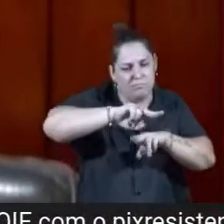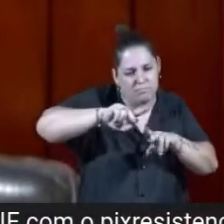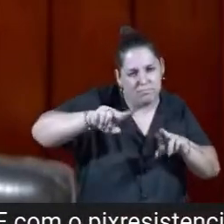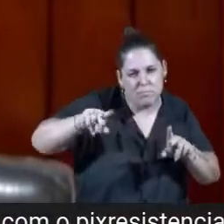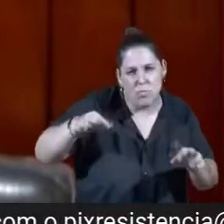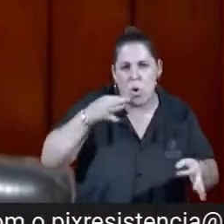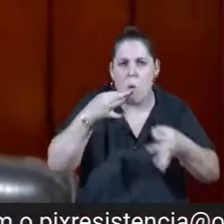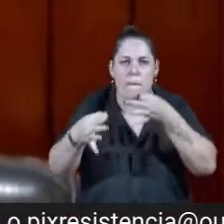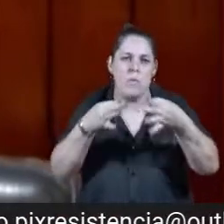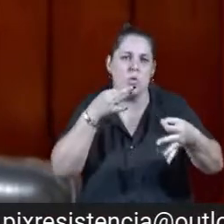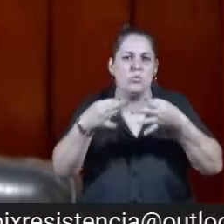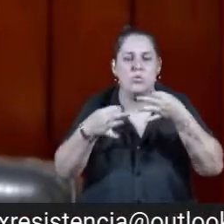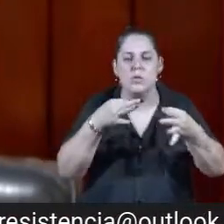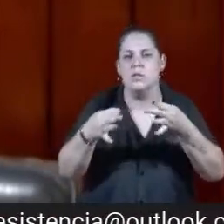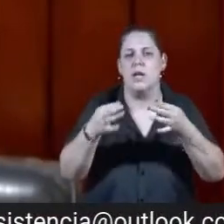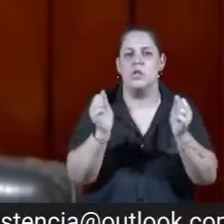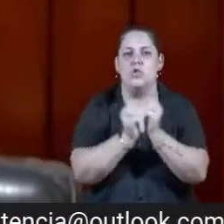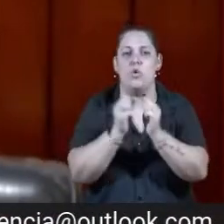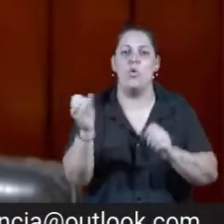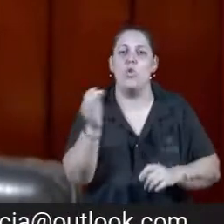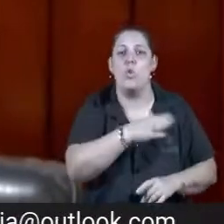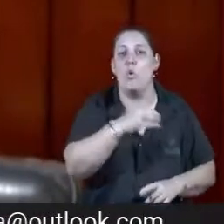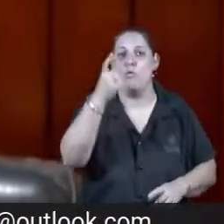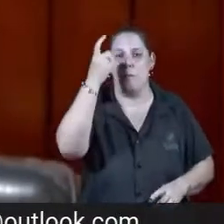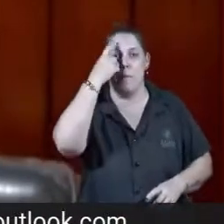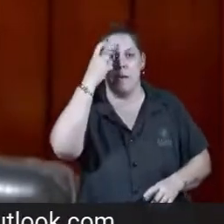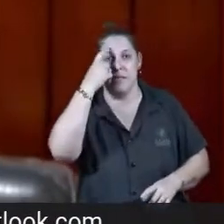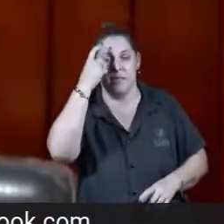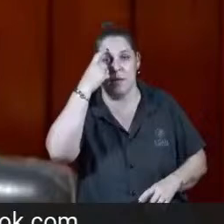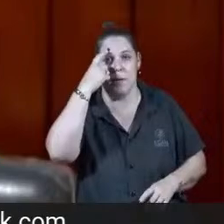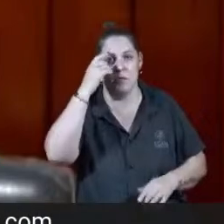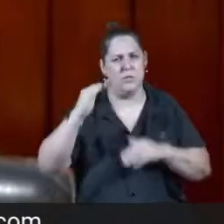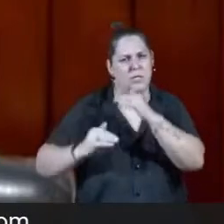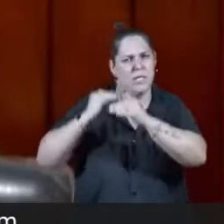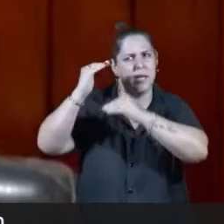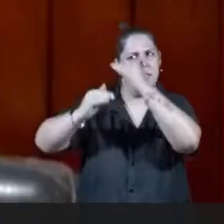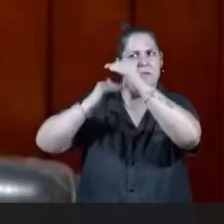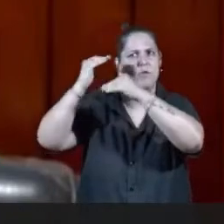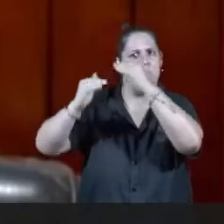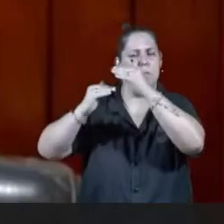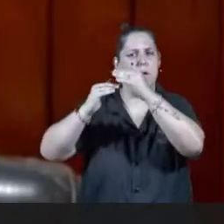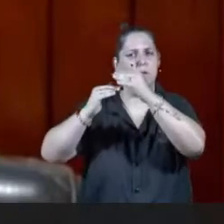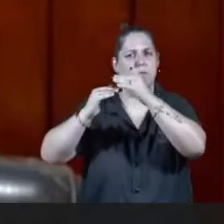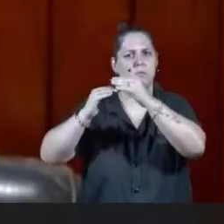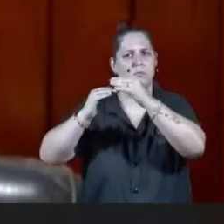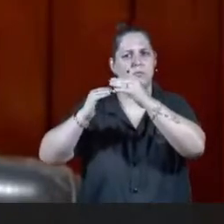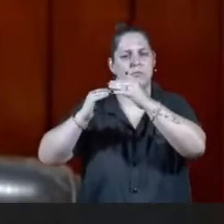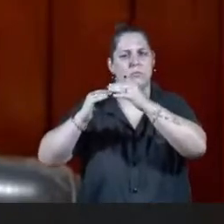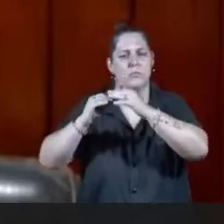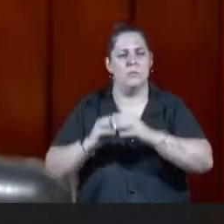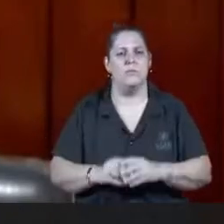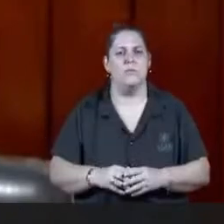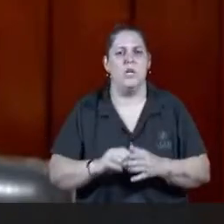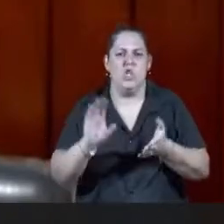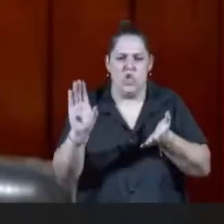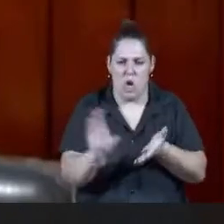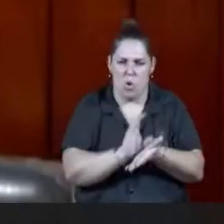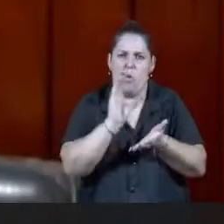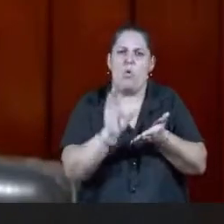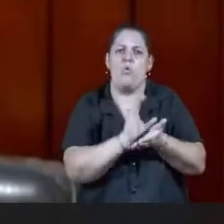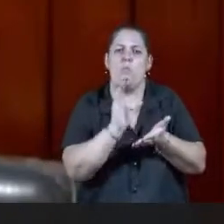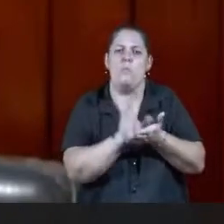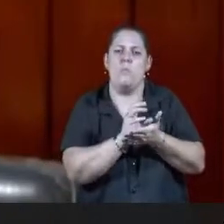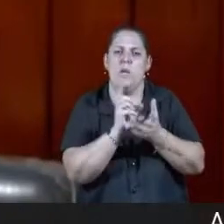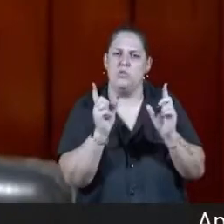diversificar as oportunidades a partir de uma nova concepção de desenvolvimento econômico, porque, senão, a maioria das cidades, num país